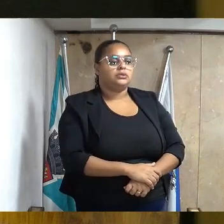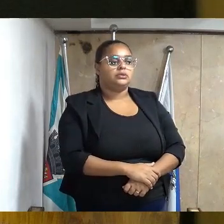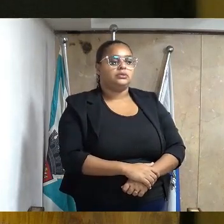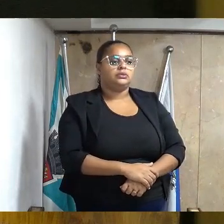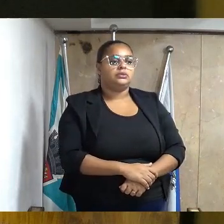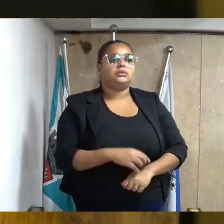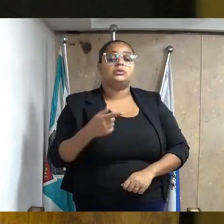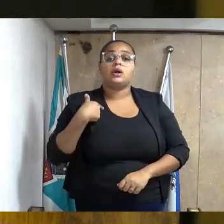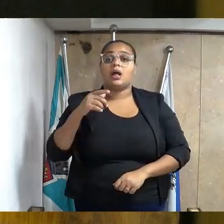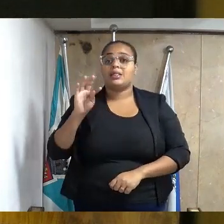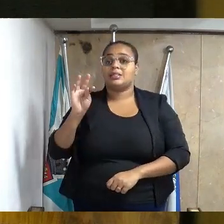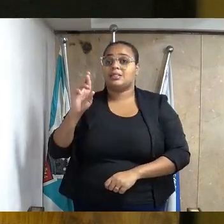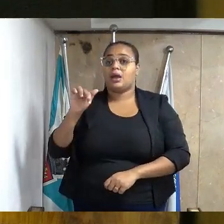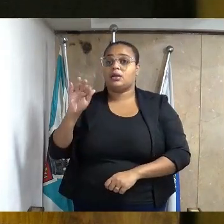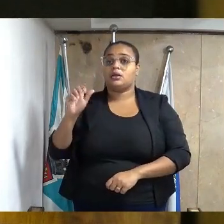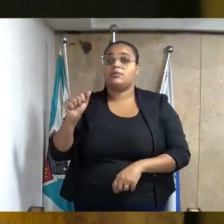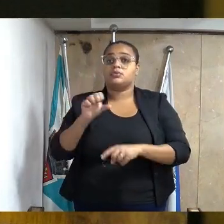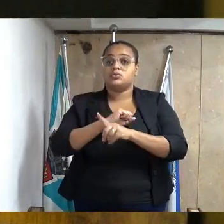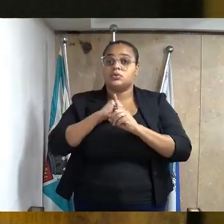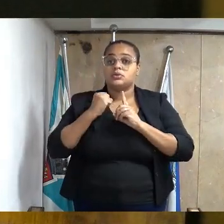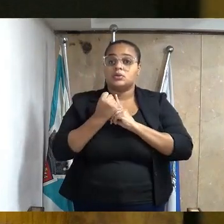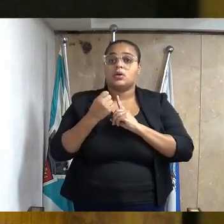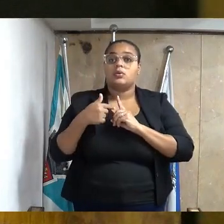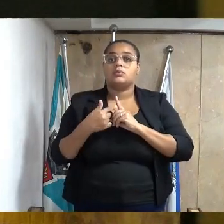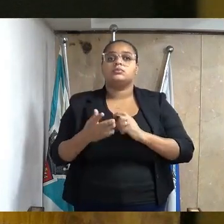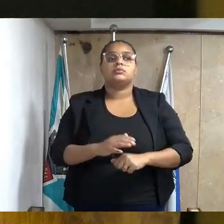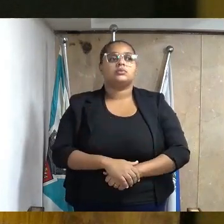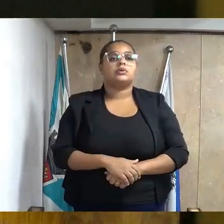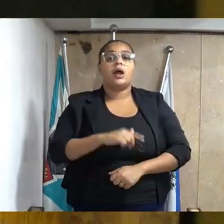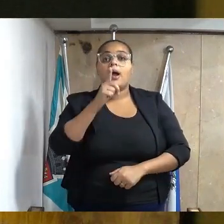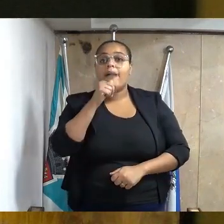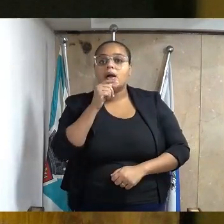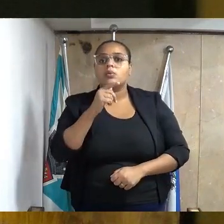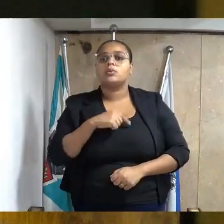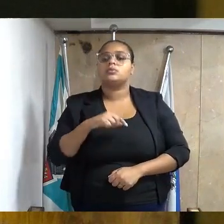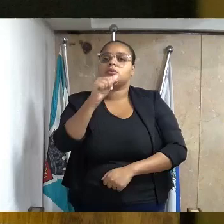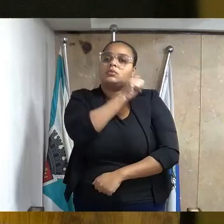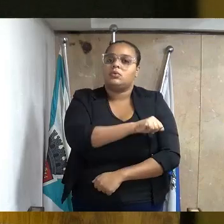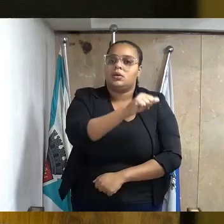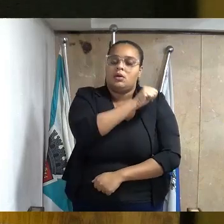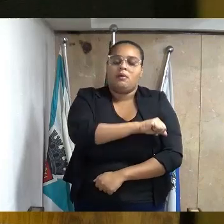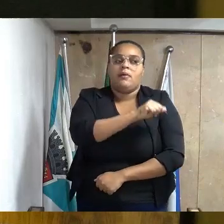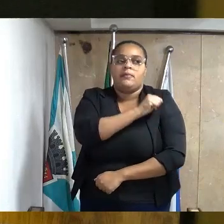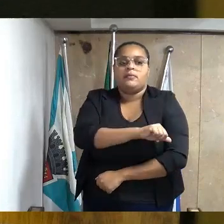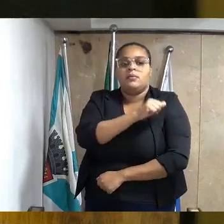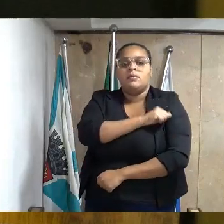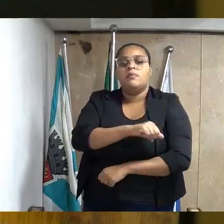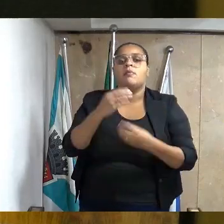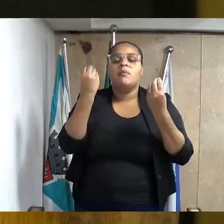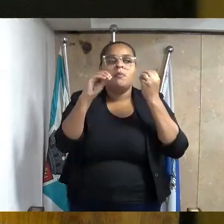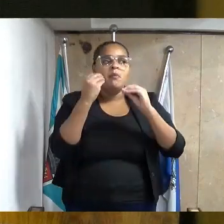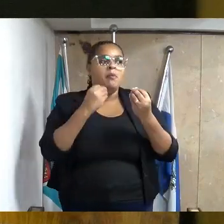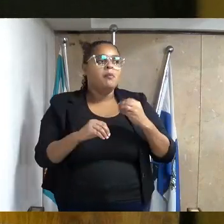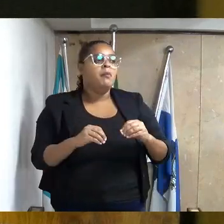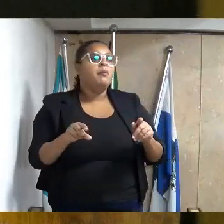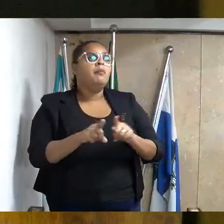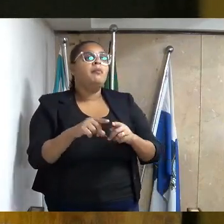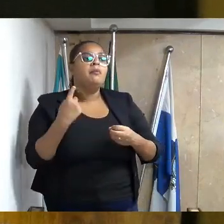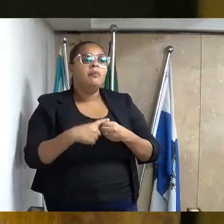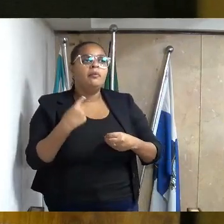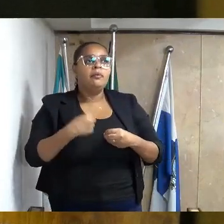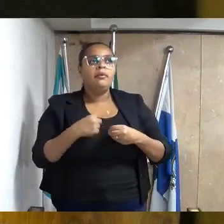a tarifa social que a Águas do Rio está implementando em Duque de